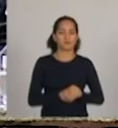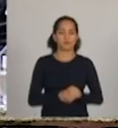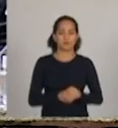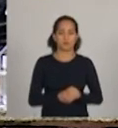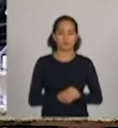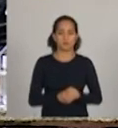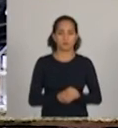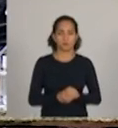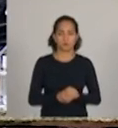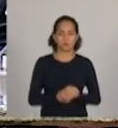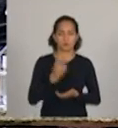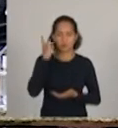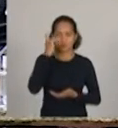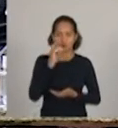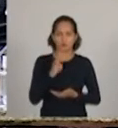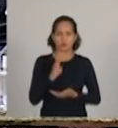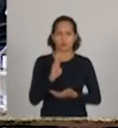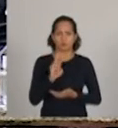Deputado Bruno Lamas.